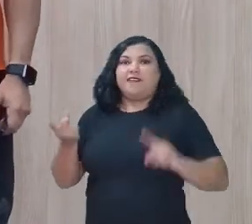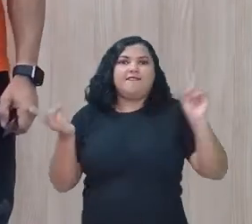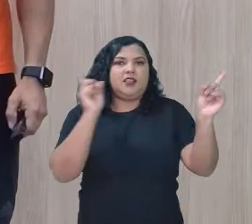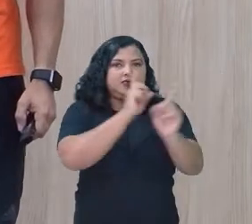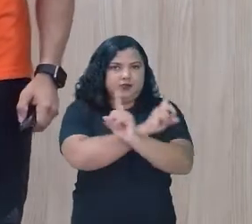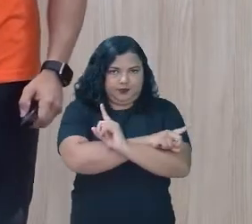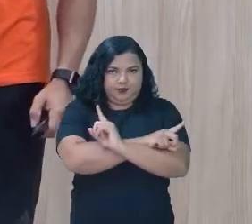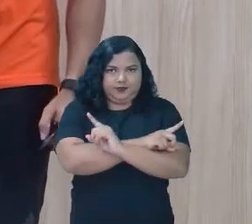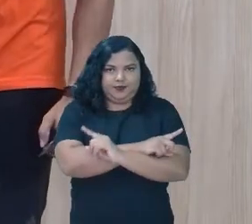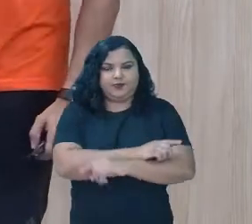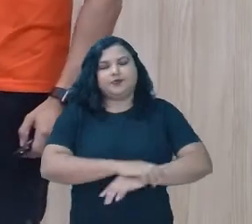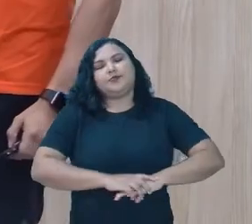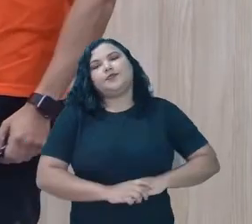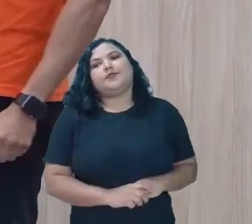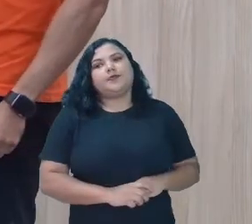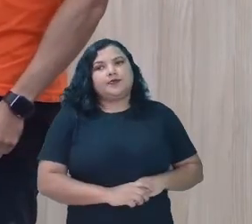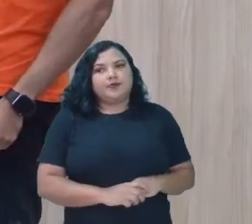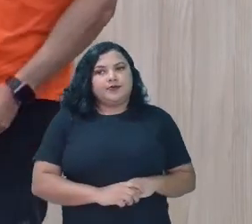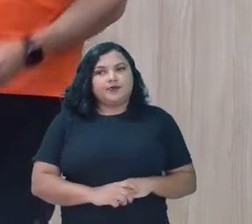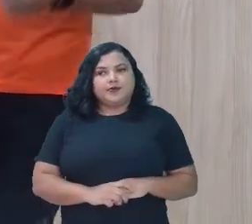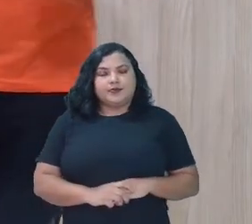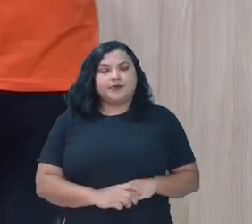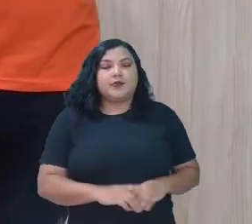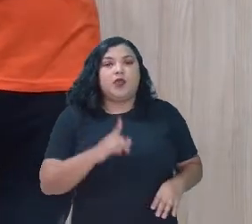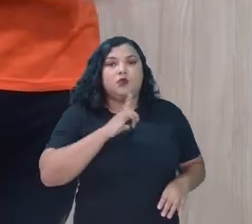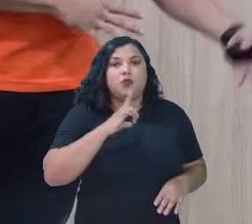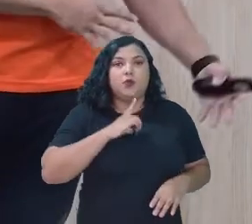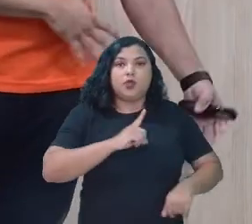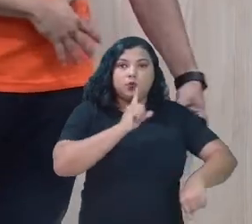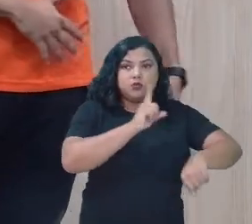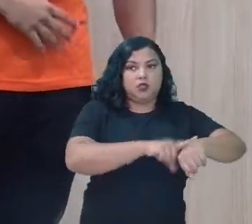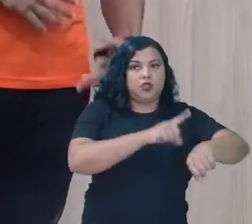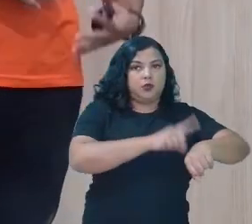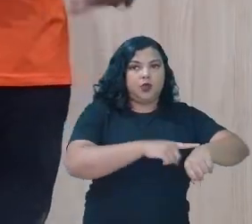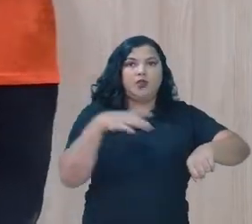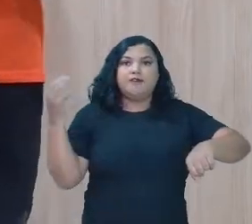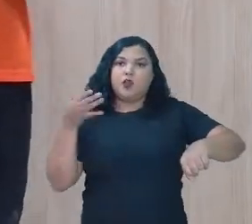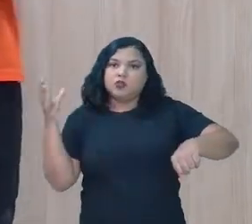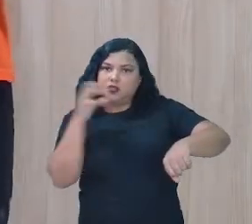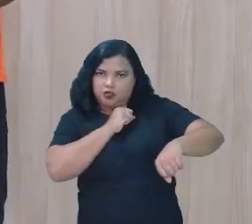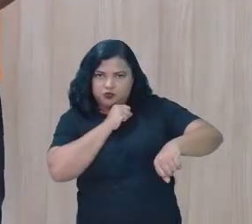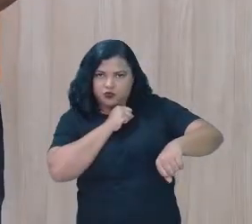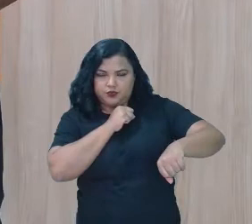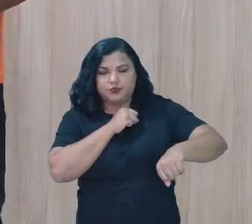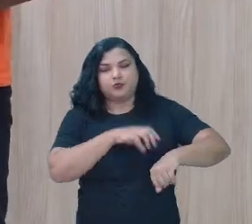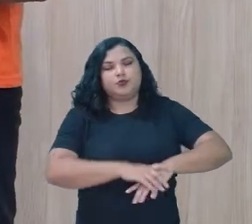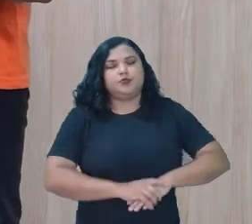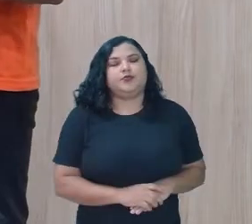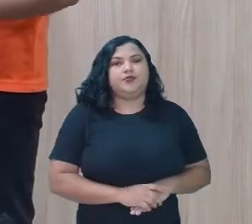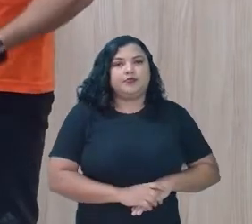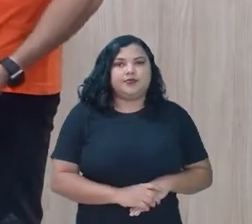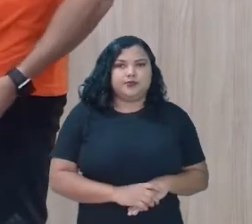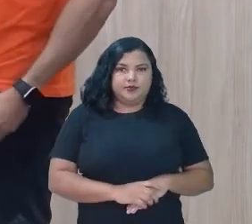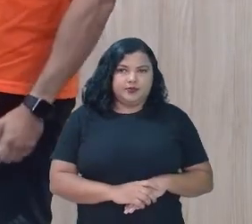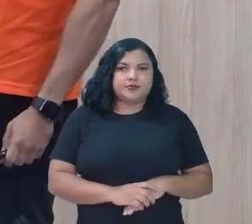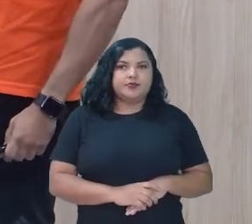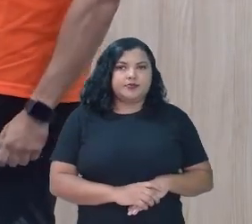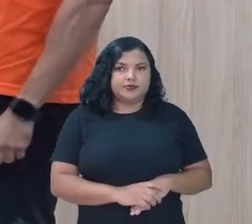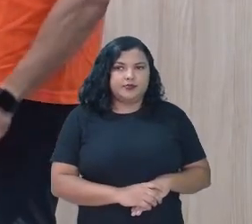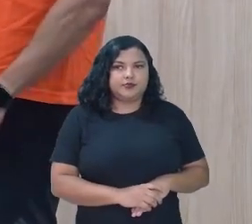grandezas inversamente proporcionais. Eu tenho o tempo e tenho a velocidade aí como